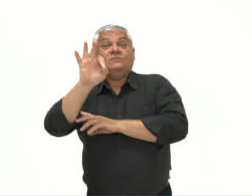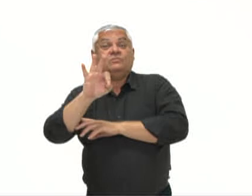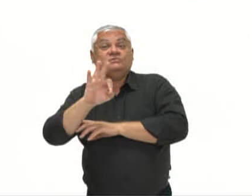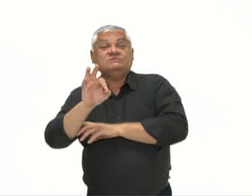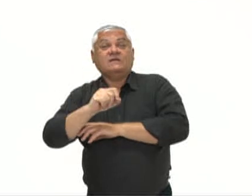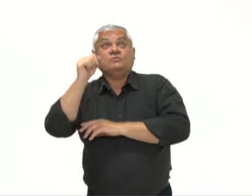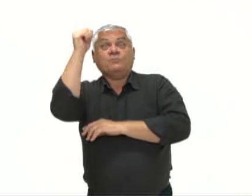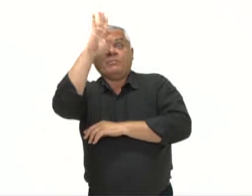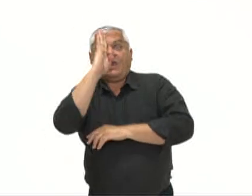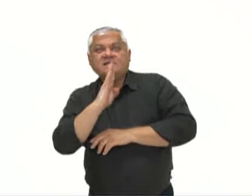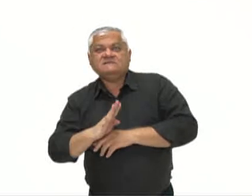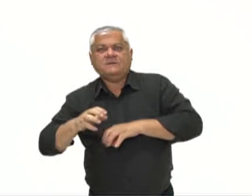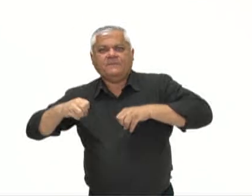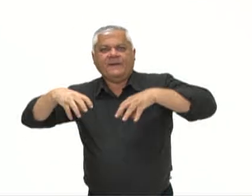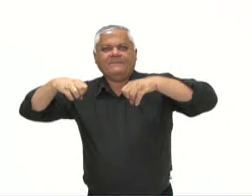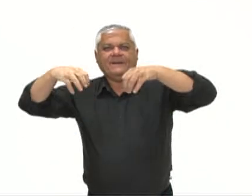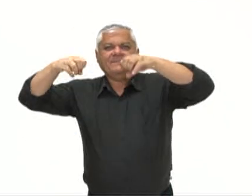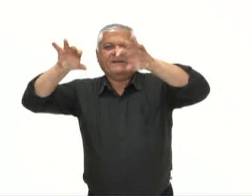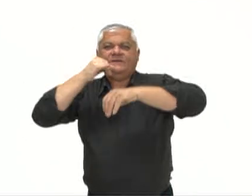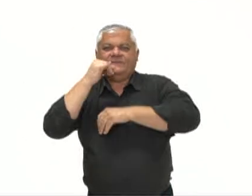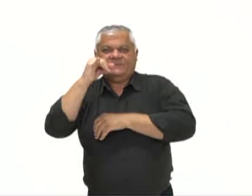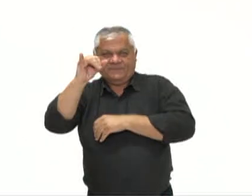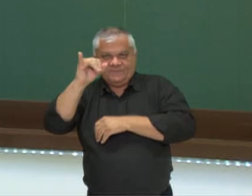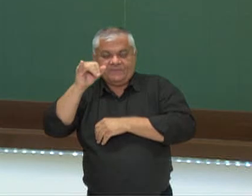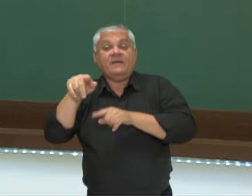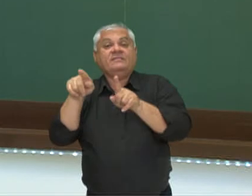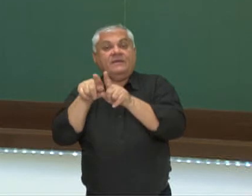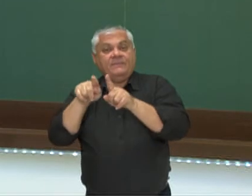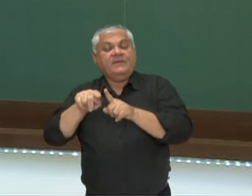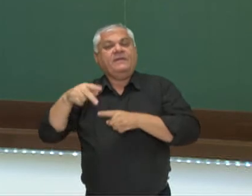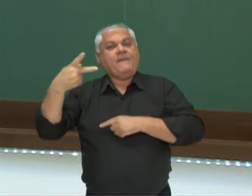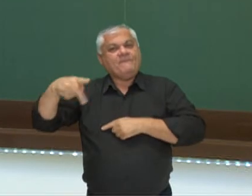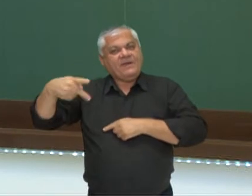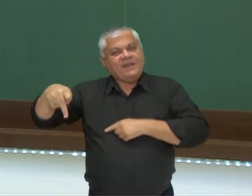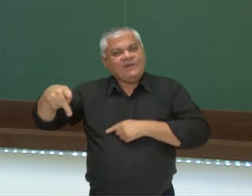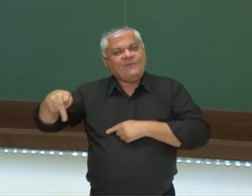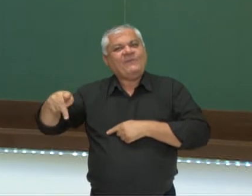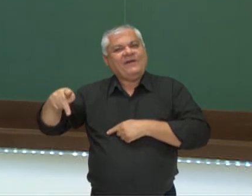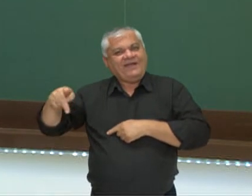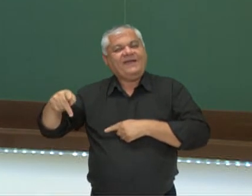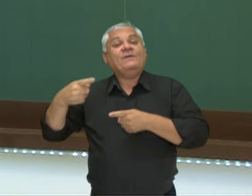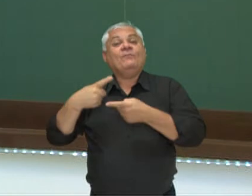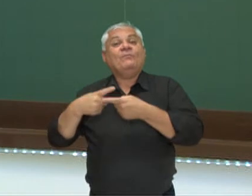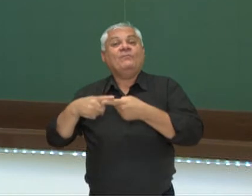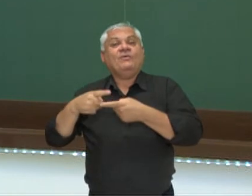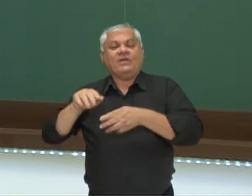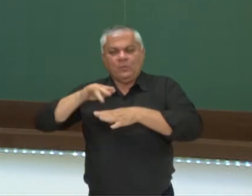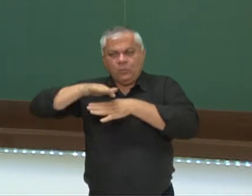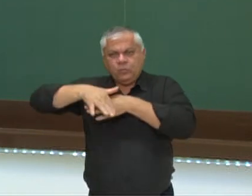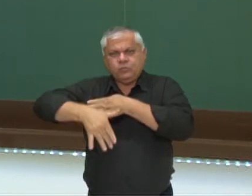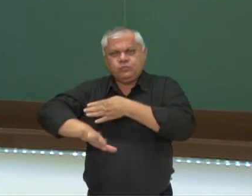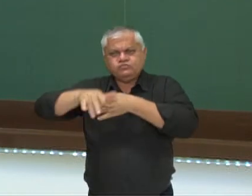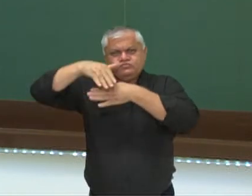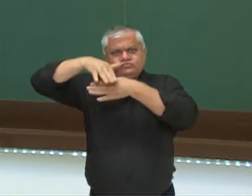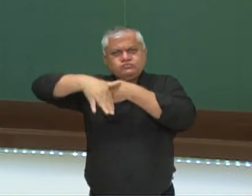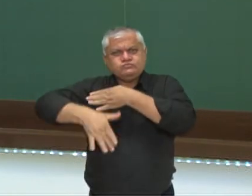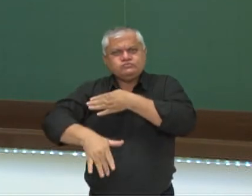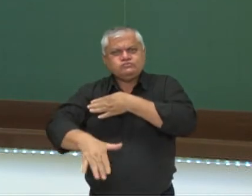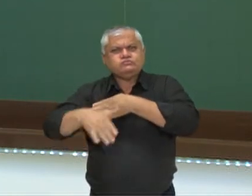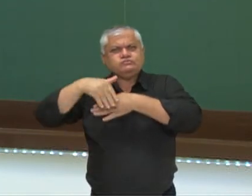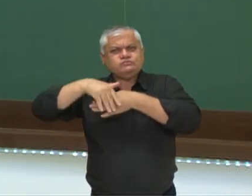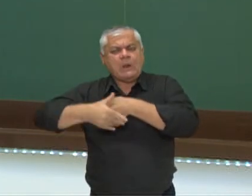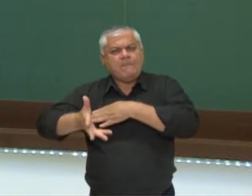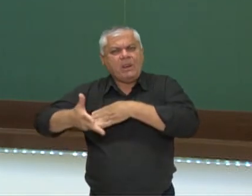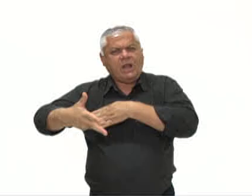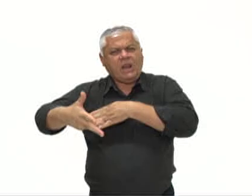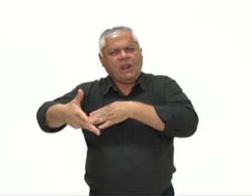quase 90% da energia paraguaia. E isto se deve em função das elevadas velocidades das águas deste rio.